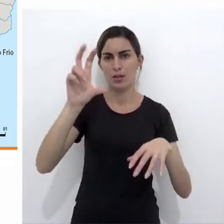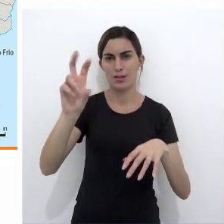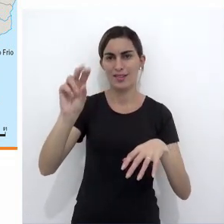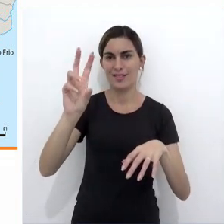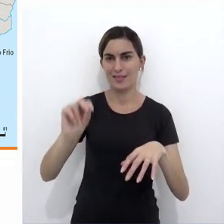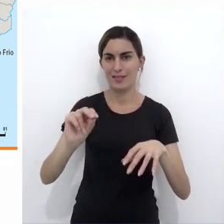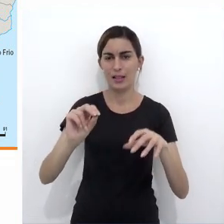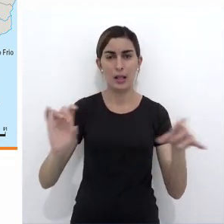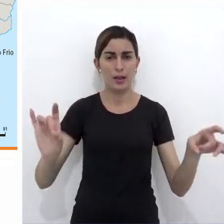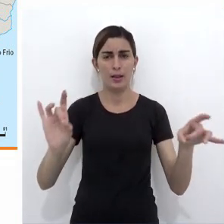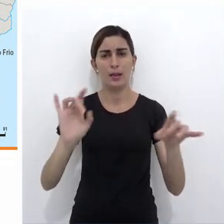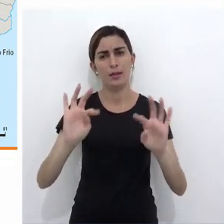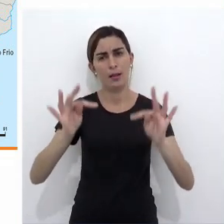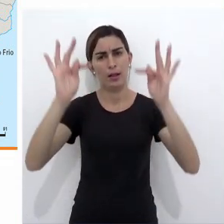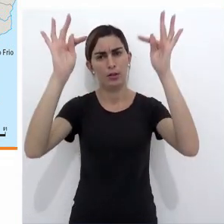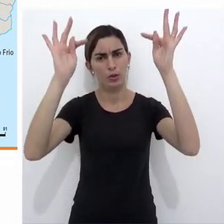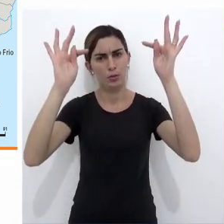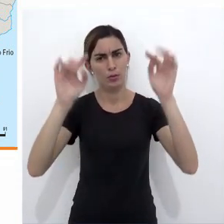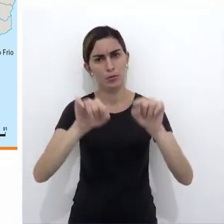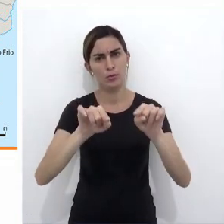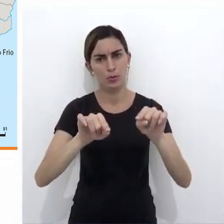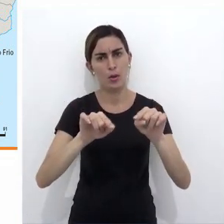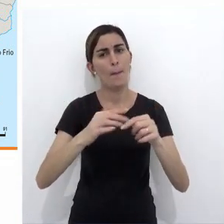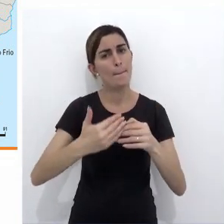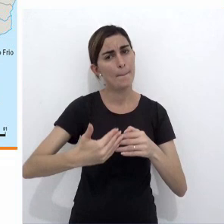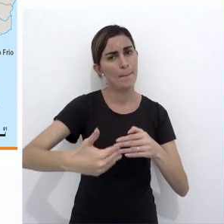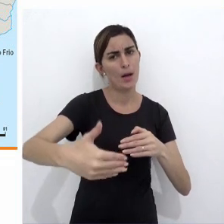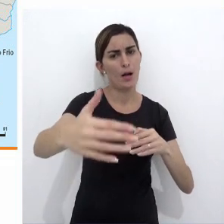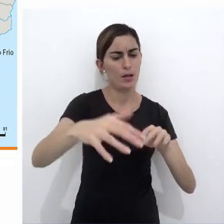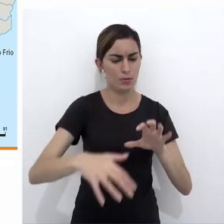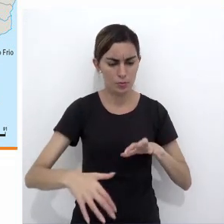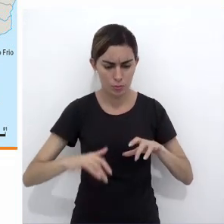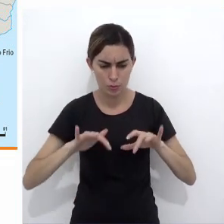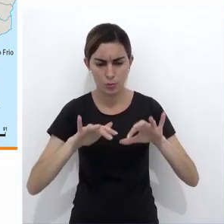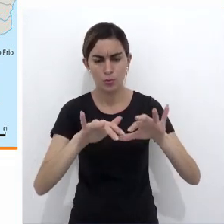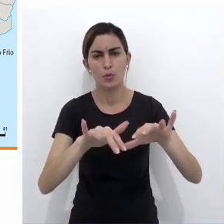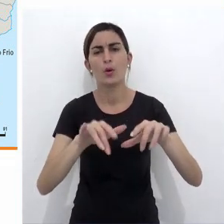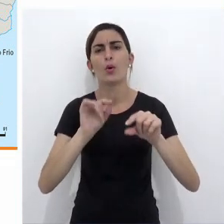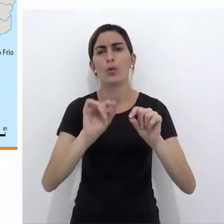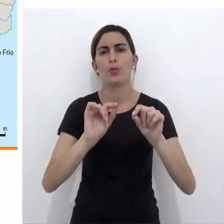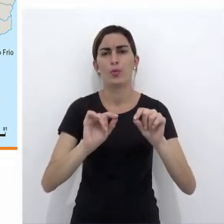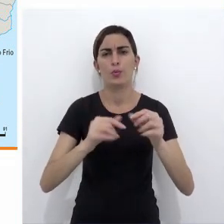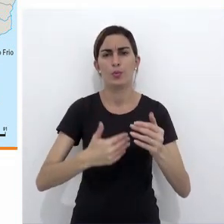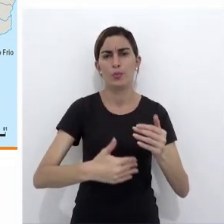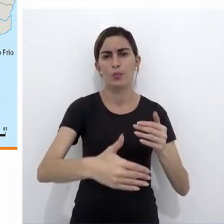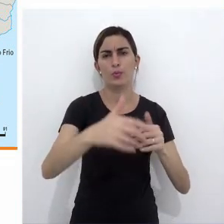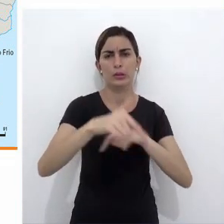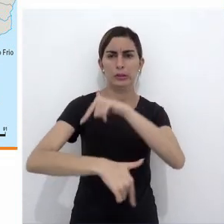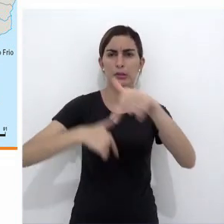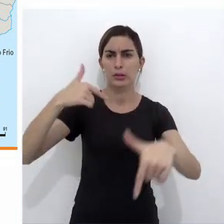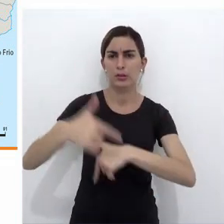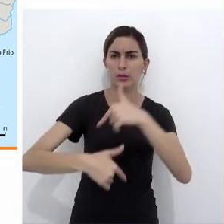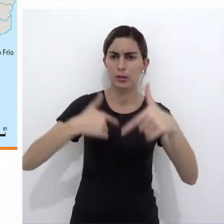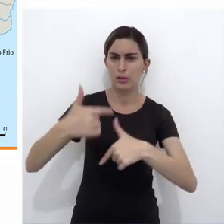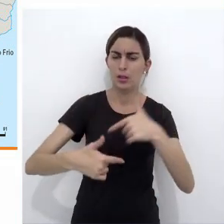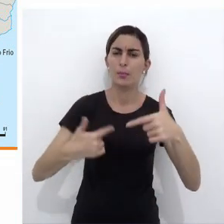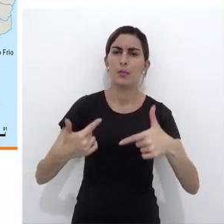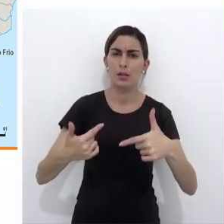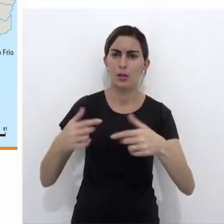e tecnologicamente mais avançada, né? Com a introdução do trabalho de